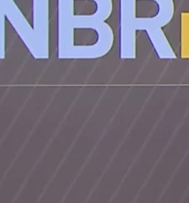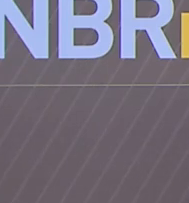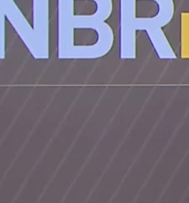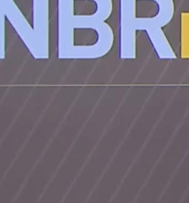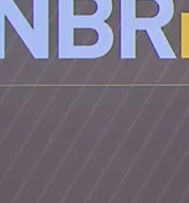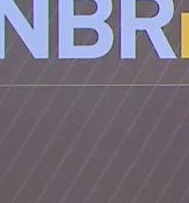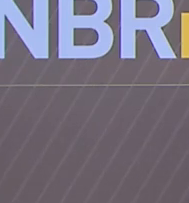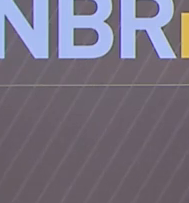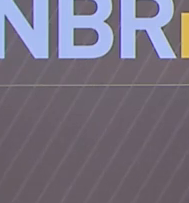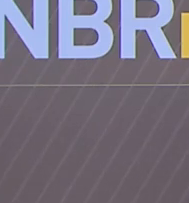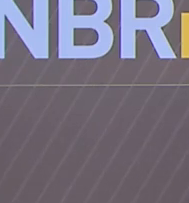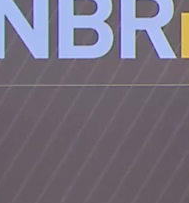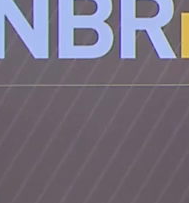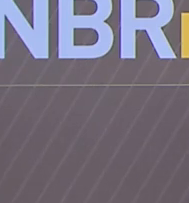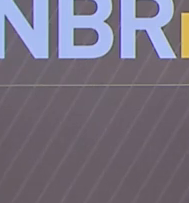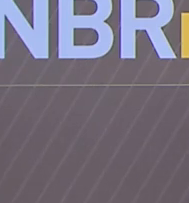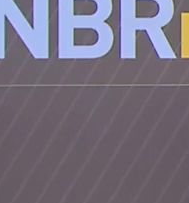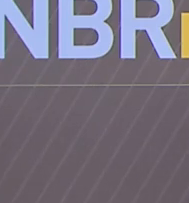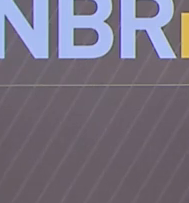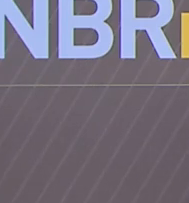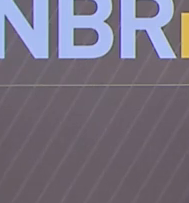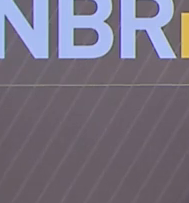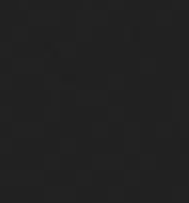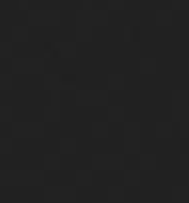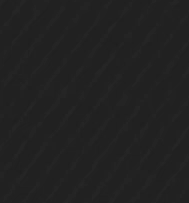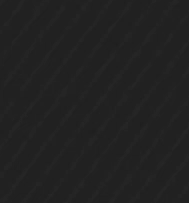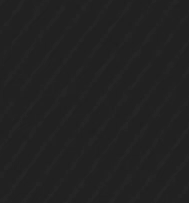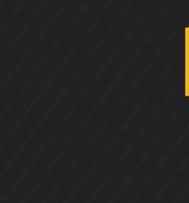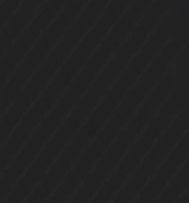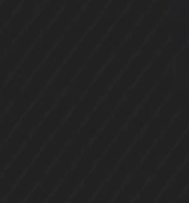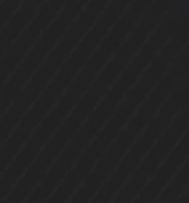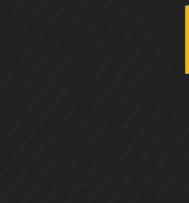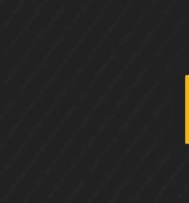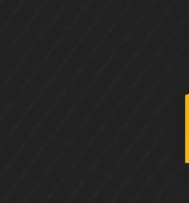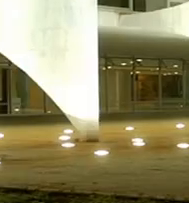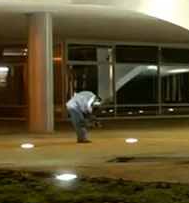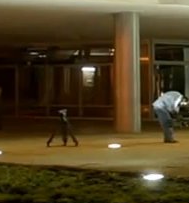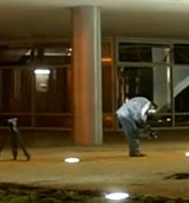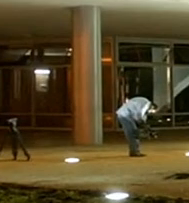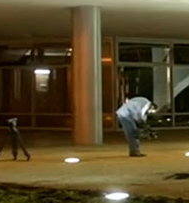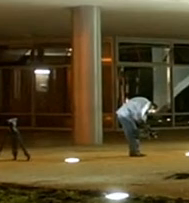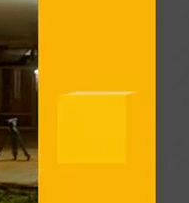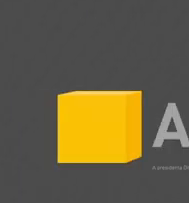com a gente aqui na NBR, a TV do governo federal.